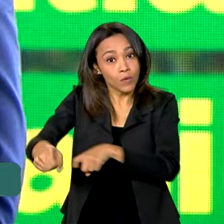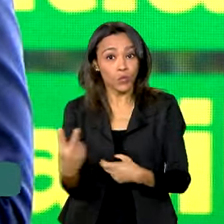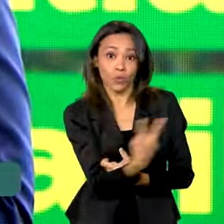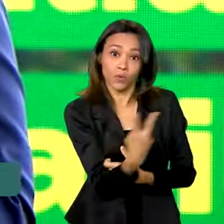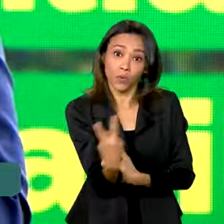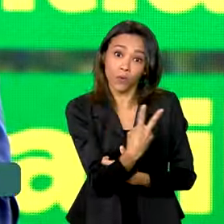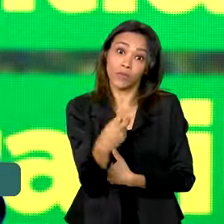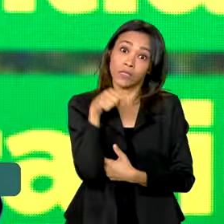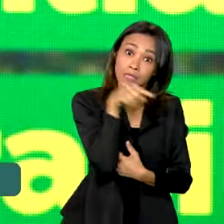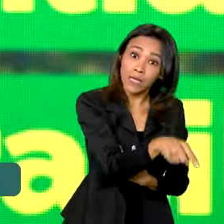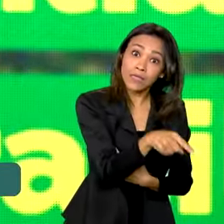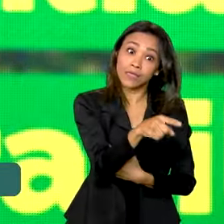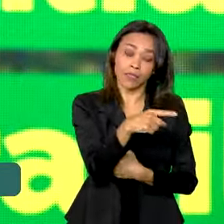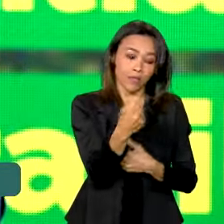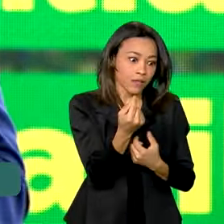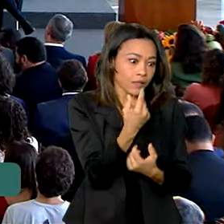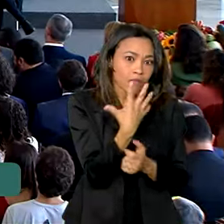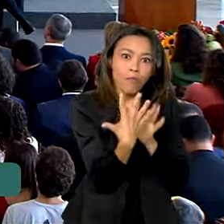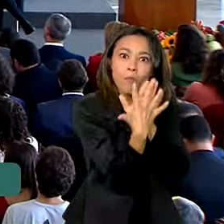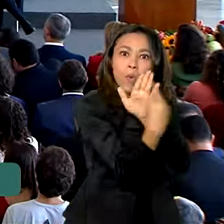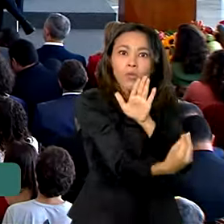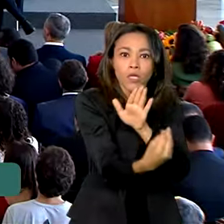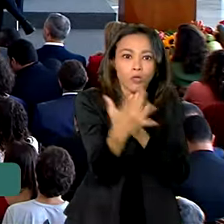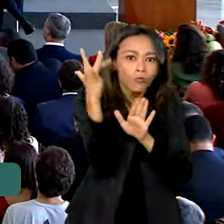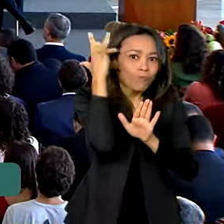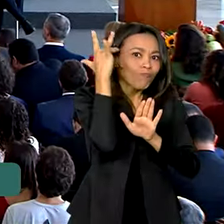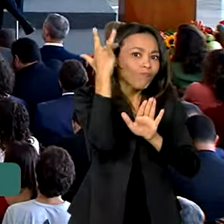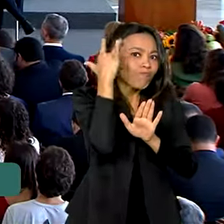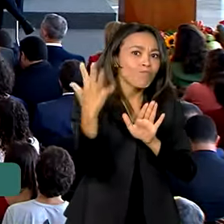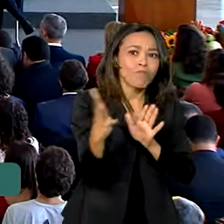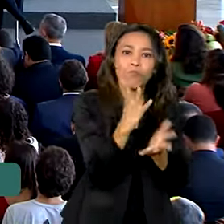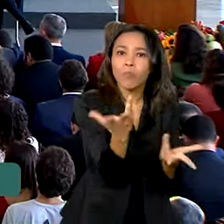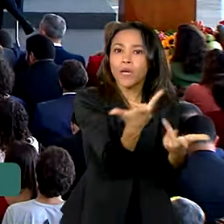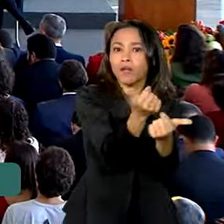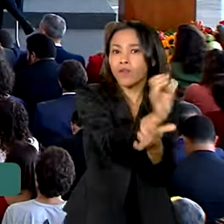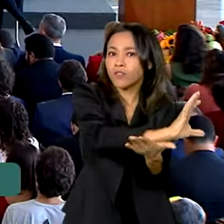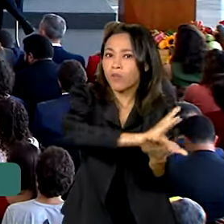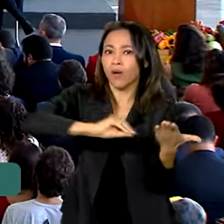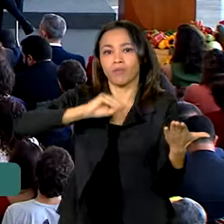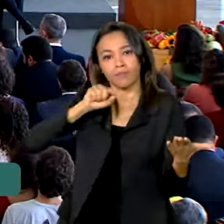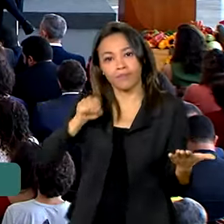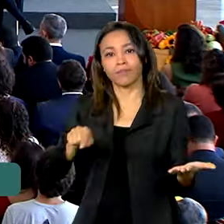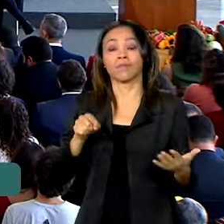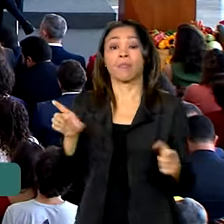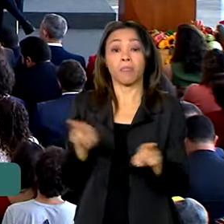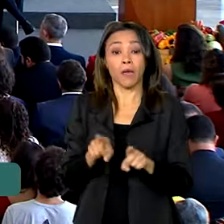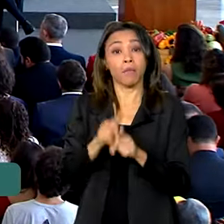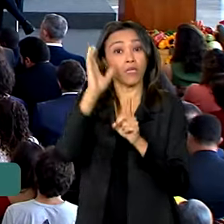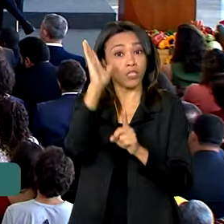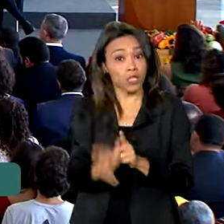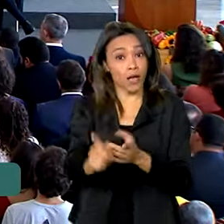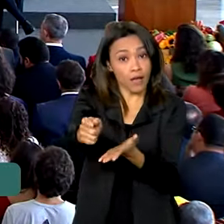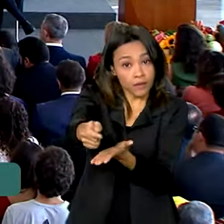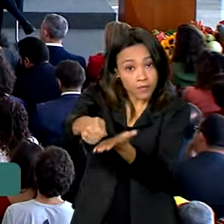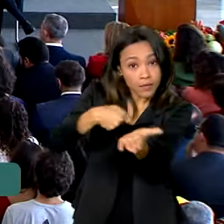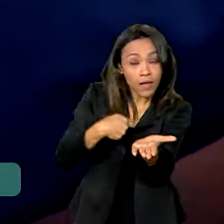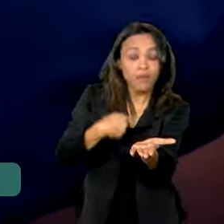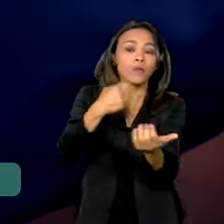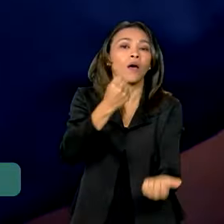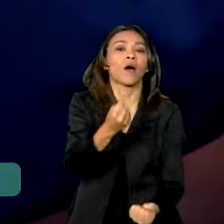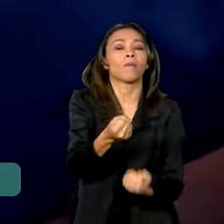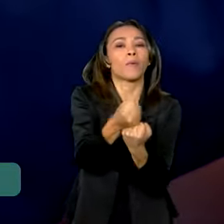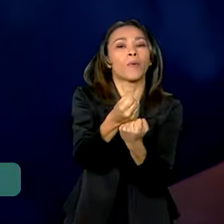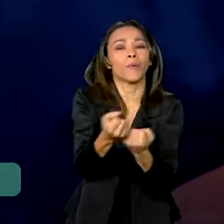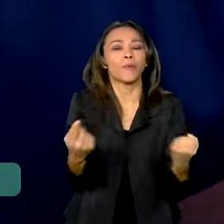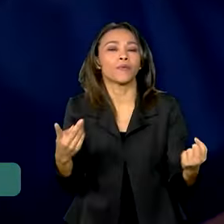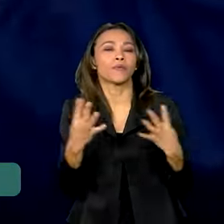exemplos sustentáveis Brasil afora. Durante a cerimônia, também foram assinados acordos de cooperação técnica e decretos,